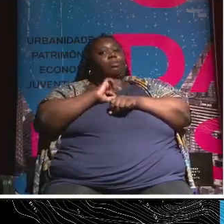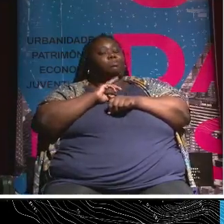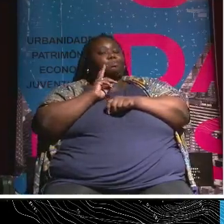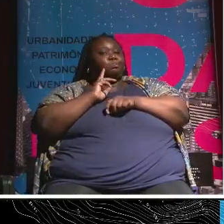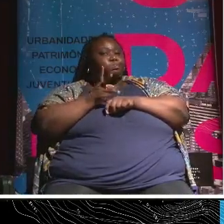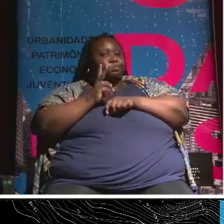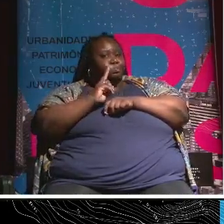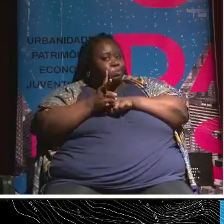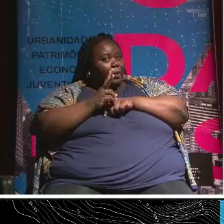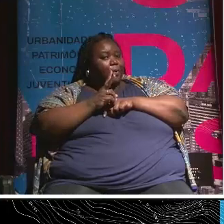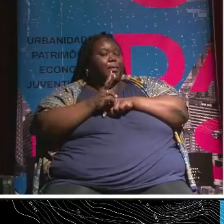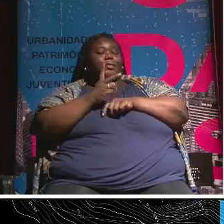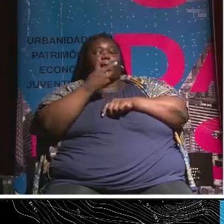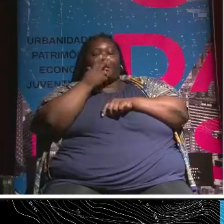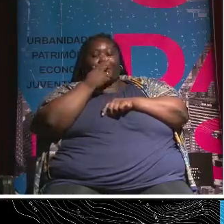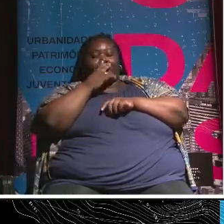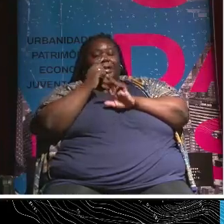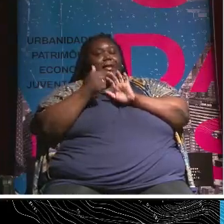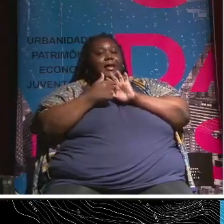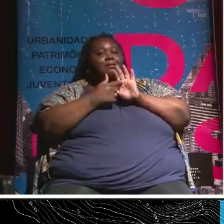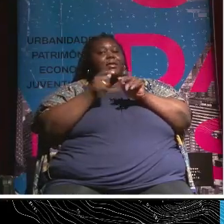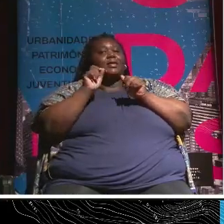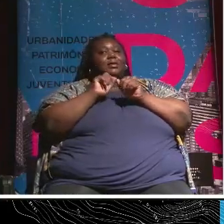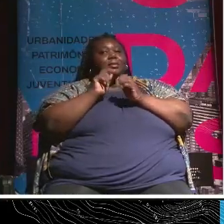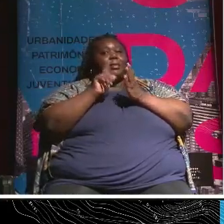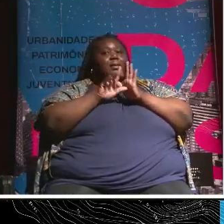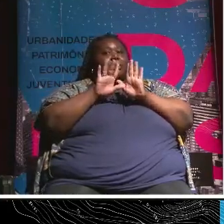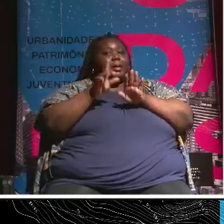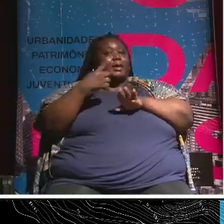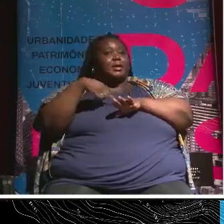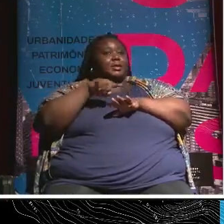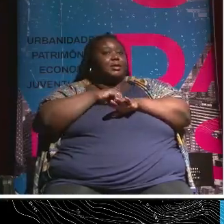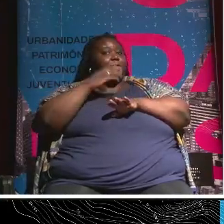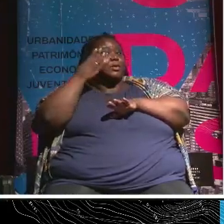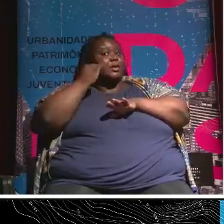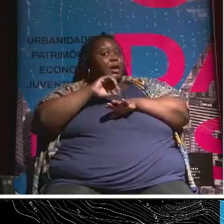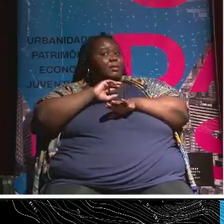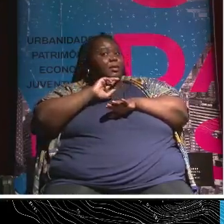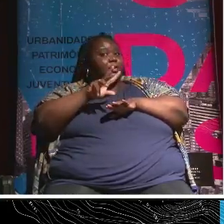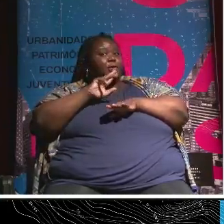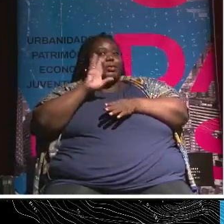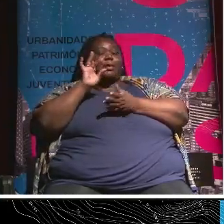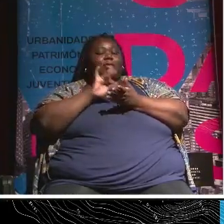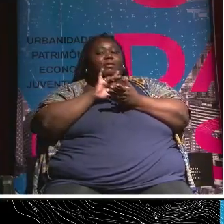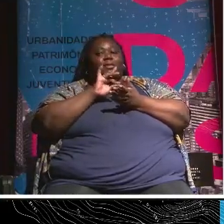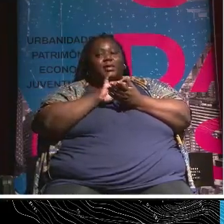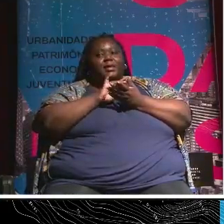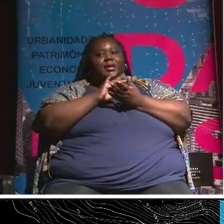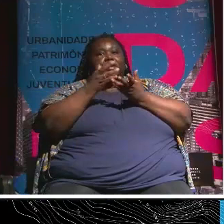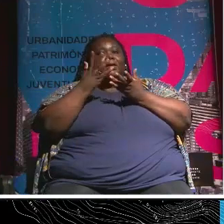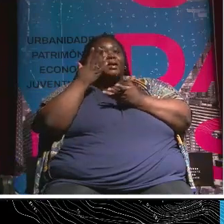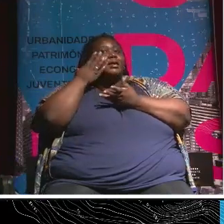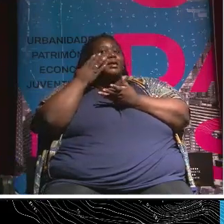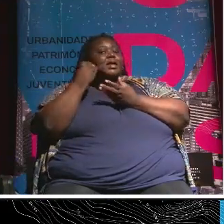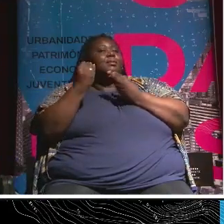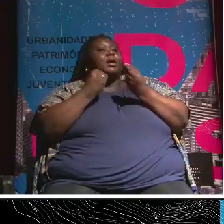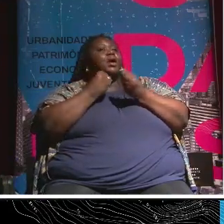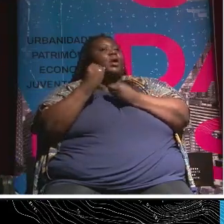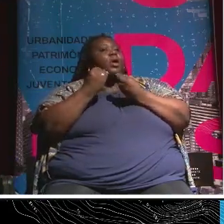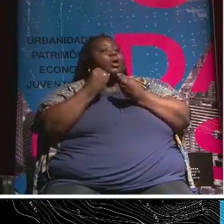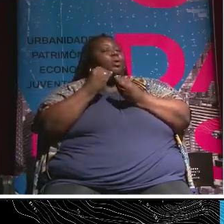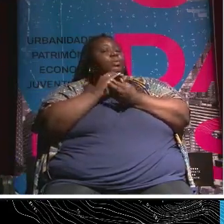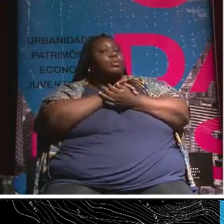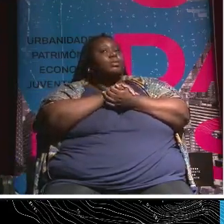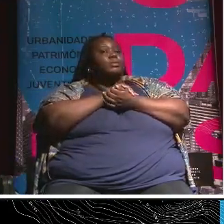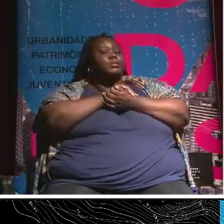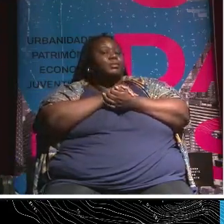mantenha em êxito com seu papel. Mas sabemos que isso não é verdade. Eu queria saber como